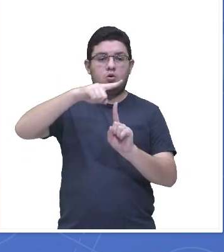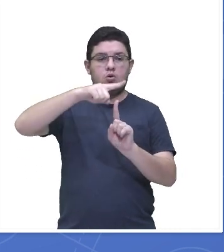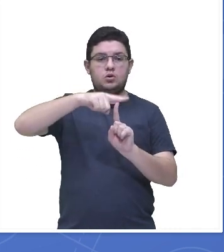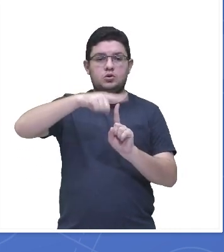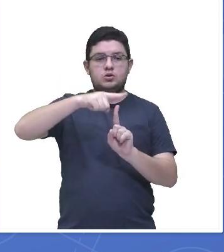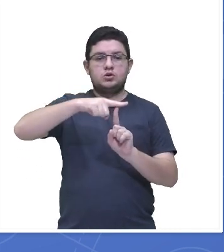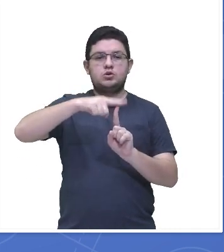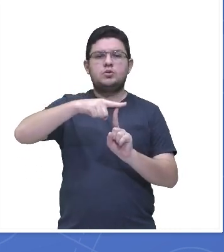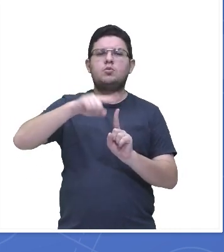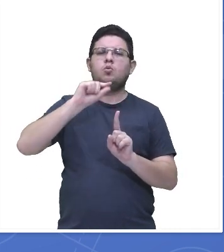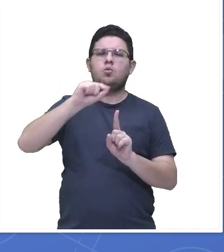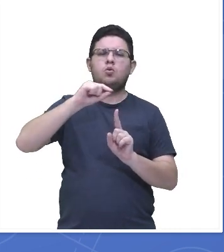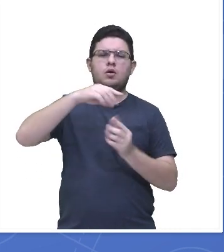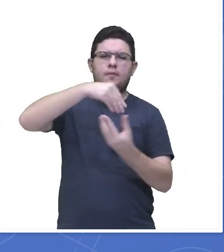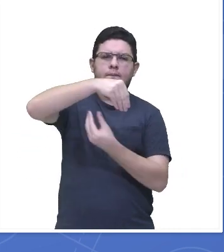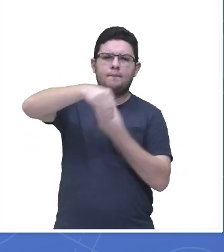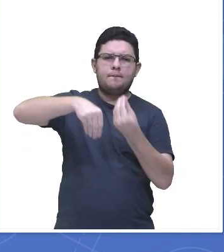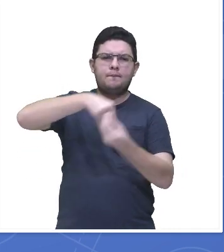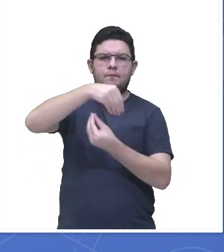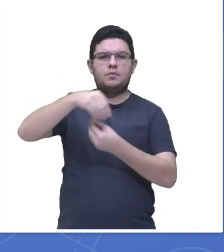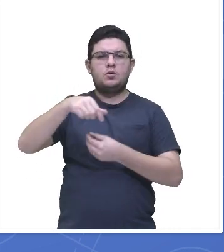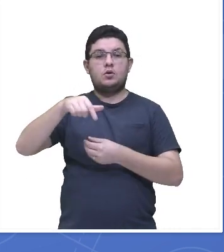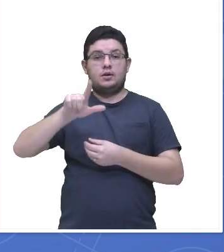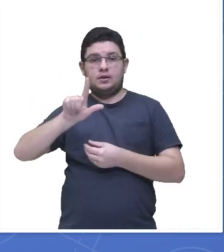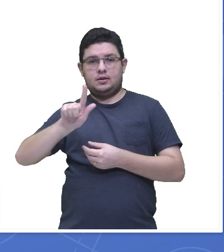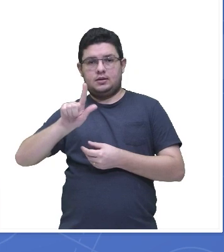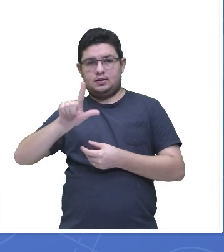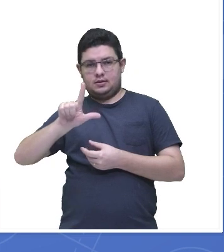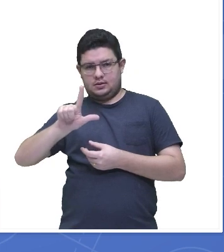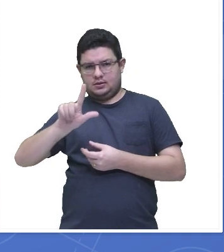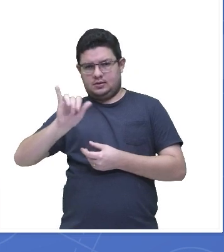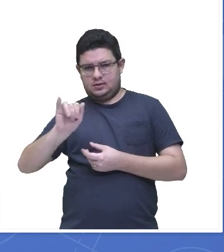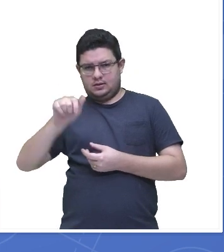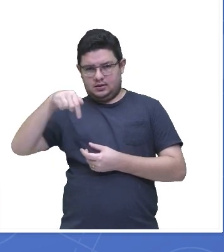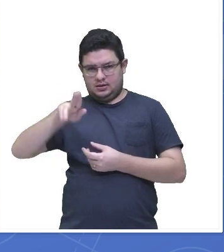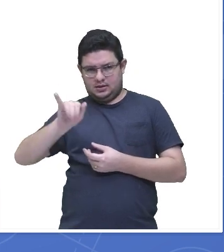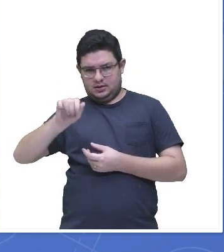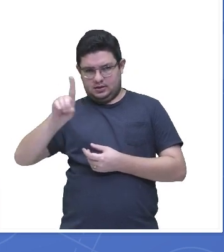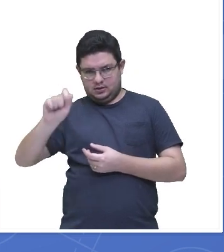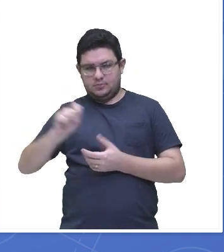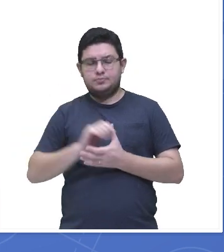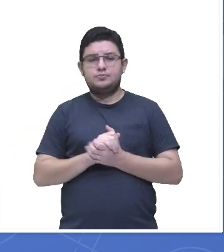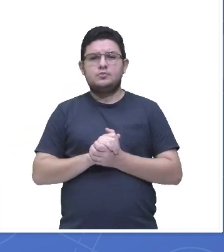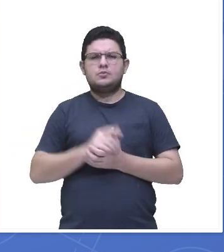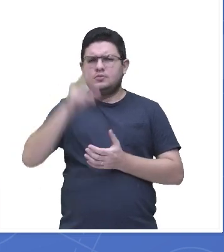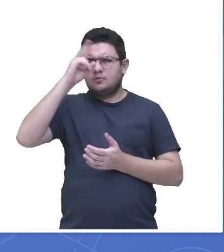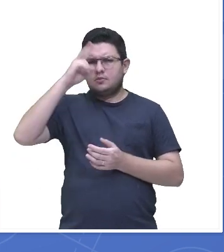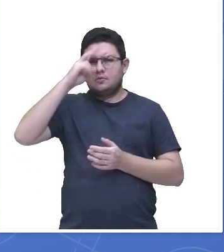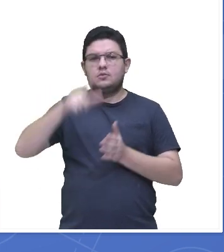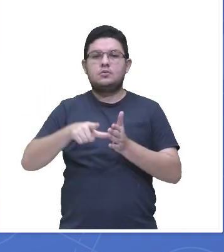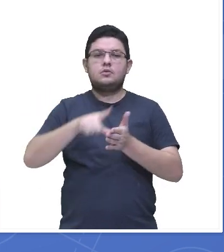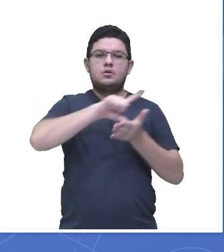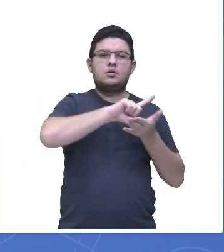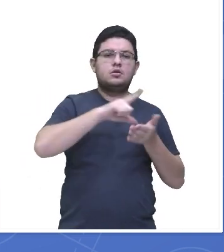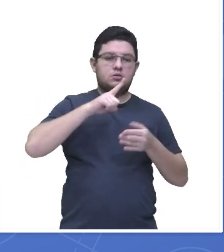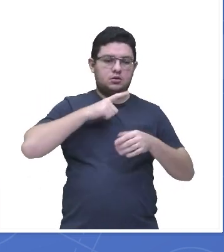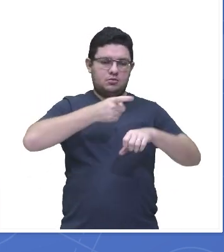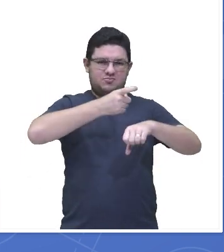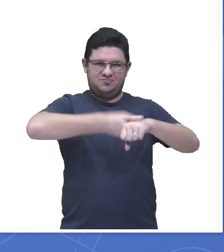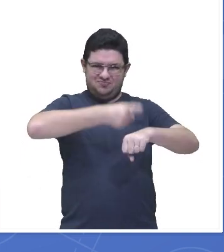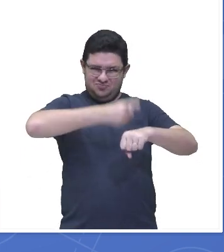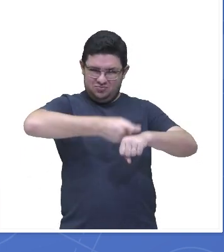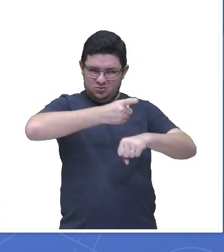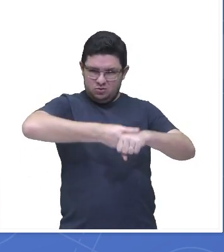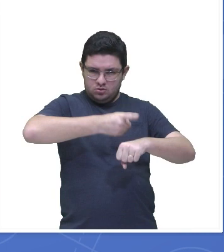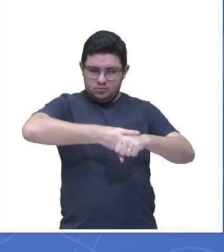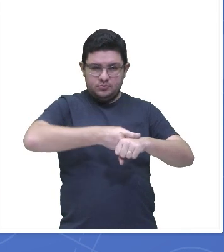nos líquidos. Se a condução é um processo que acontece nos sólidos, a convecção é o processo de transferência